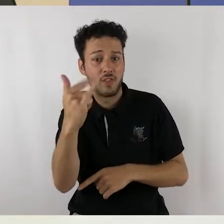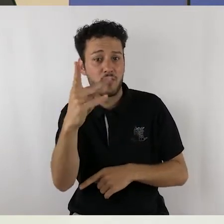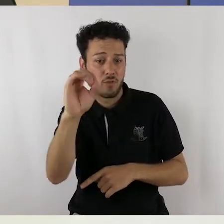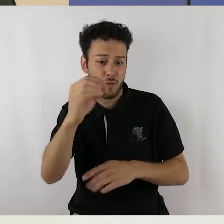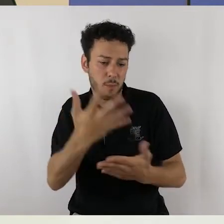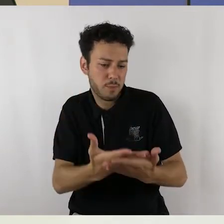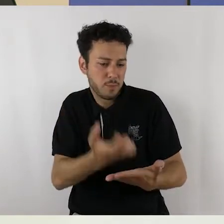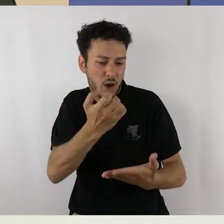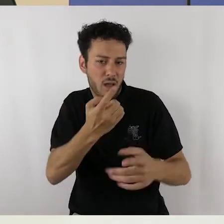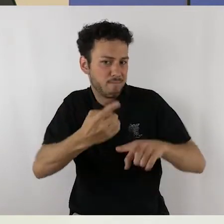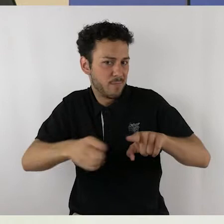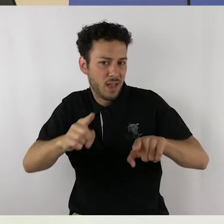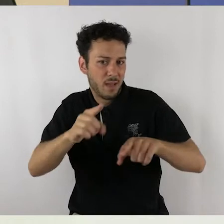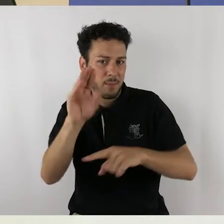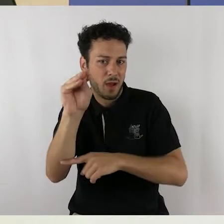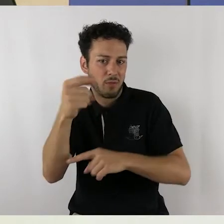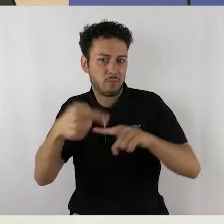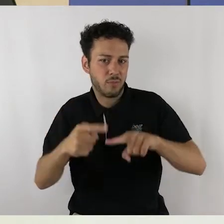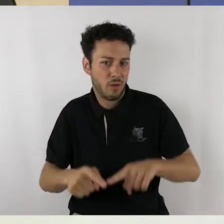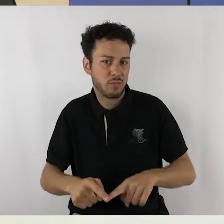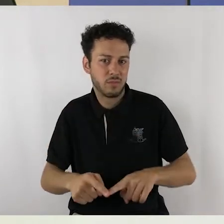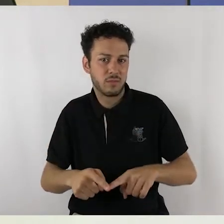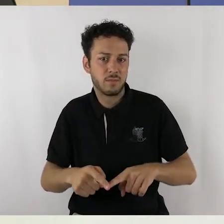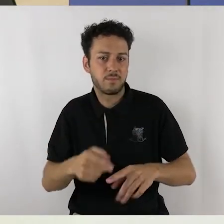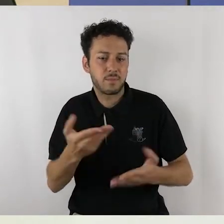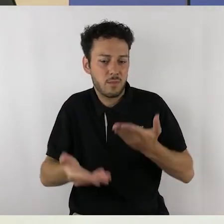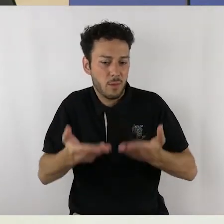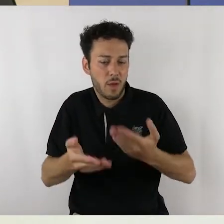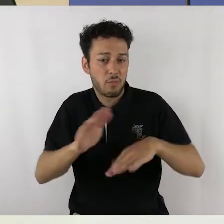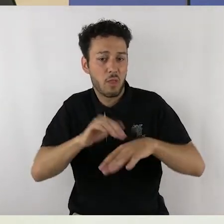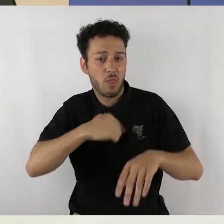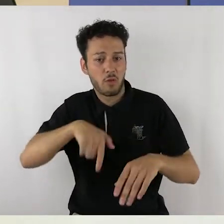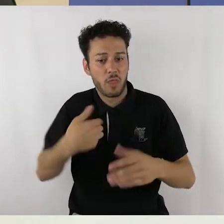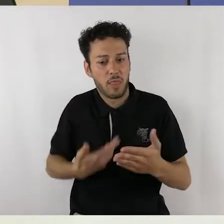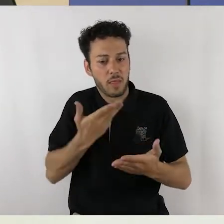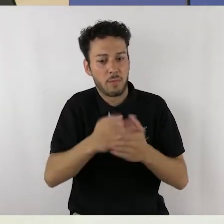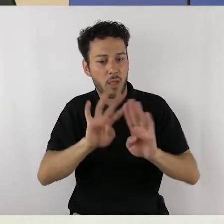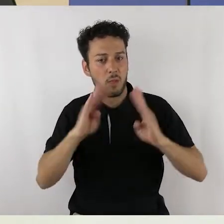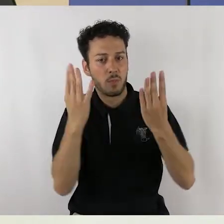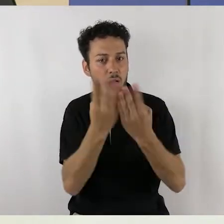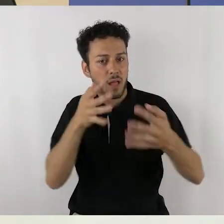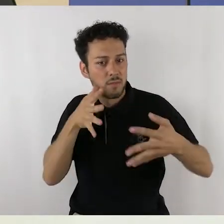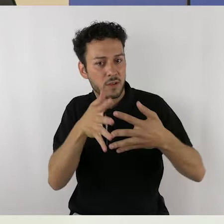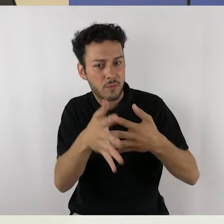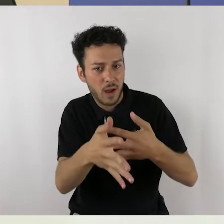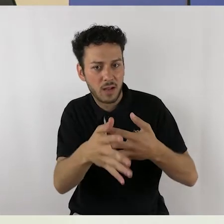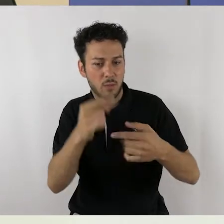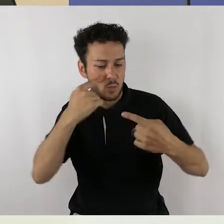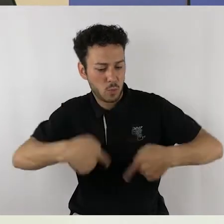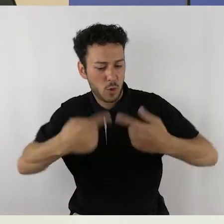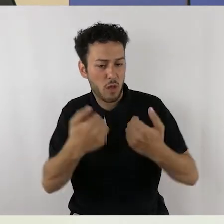faça a concorrência temos uma oferta simples Global transparente e